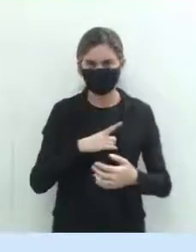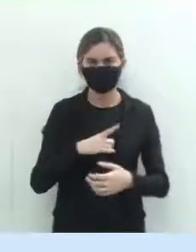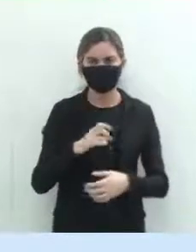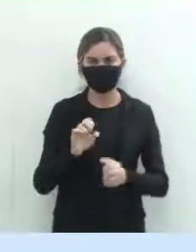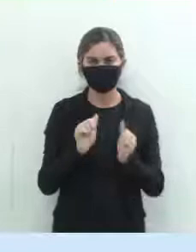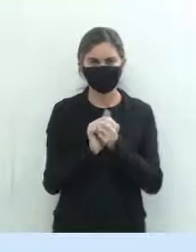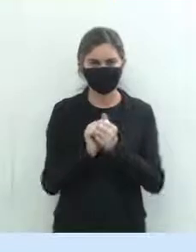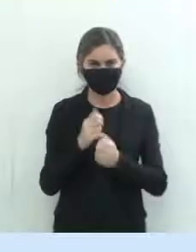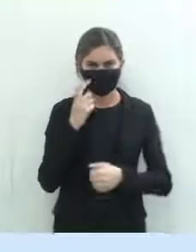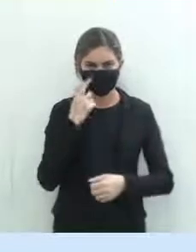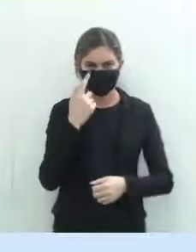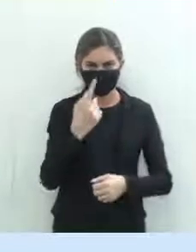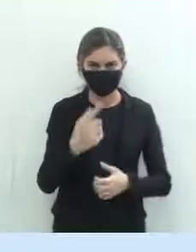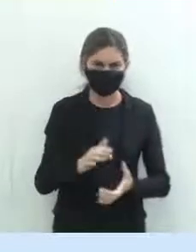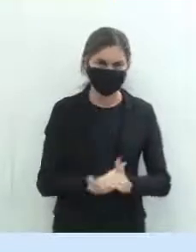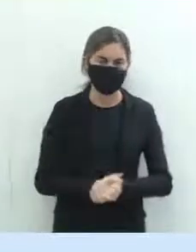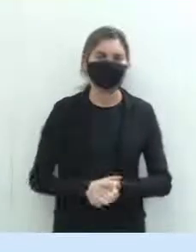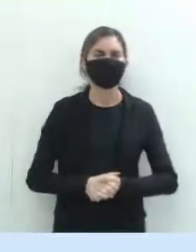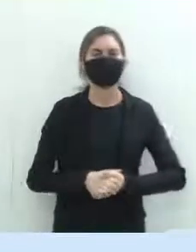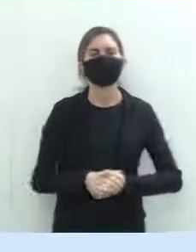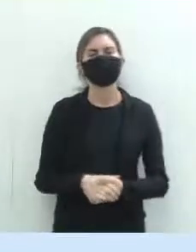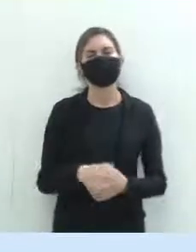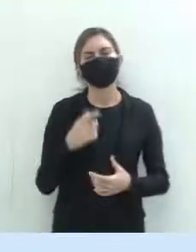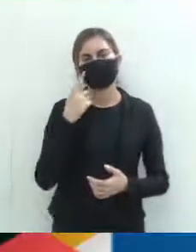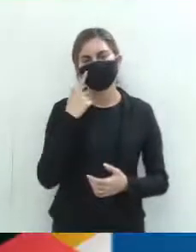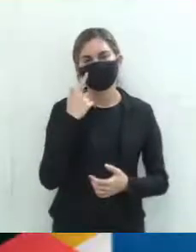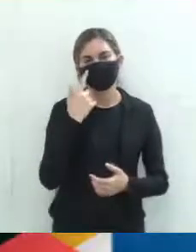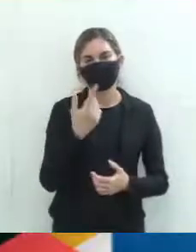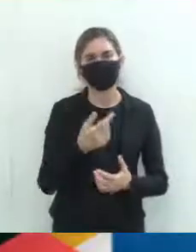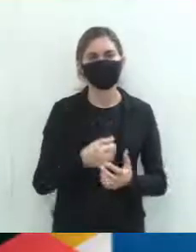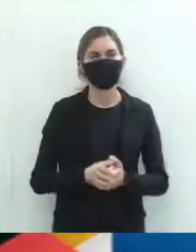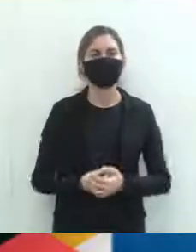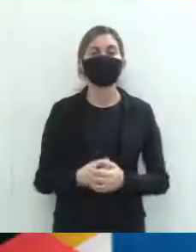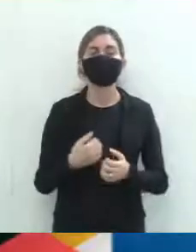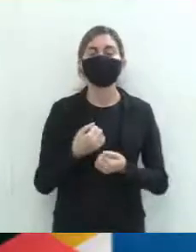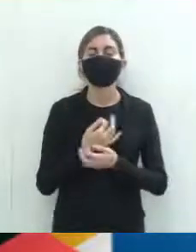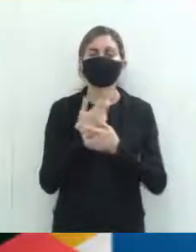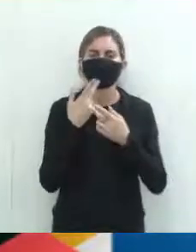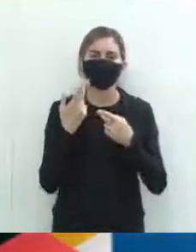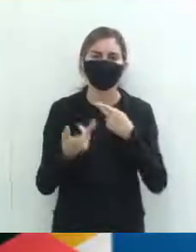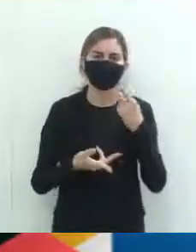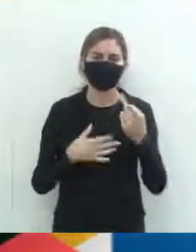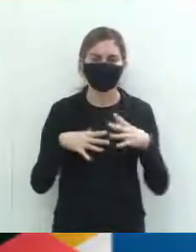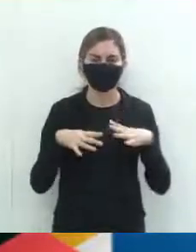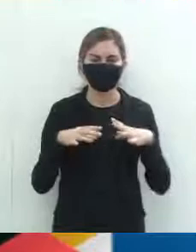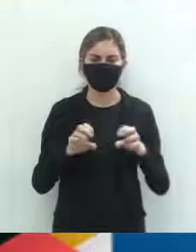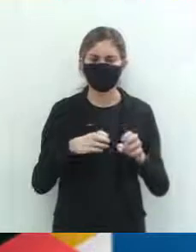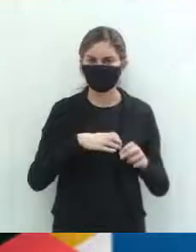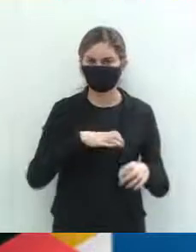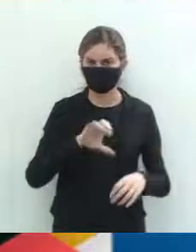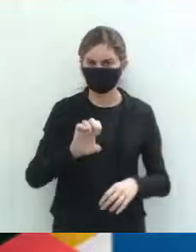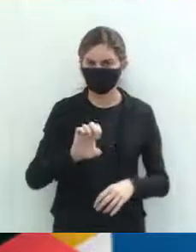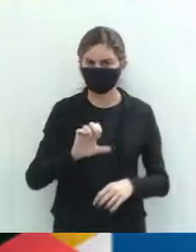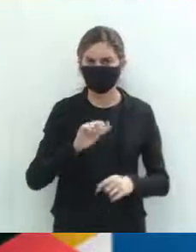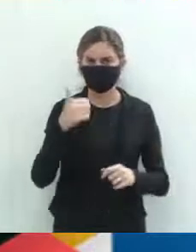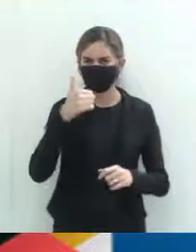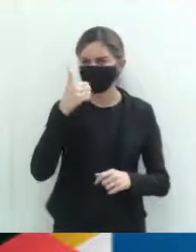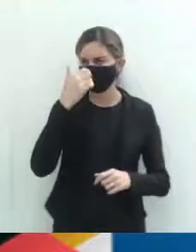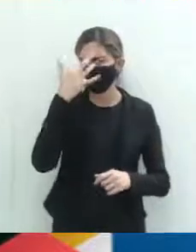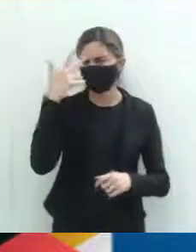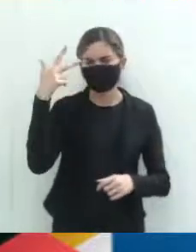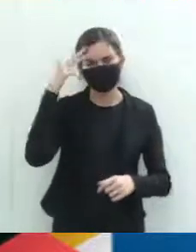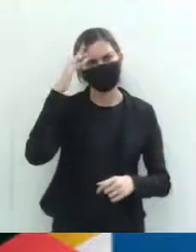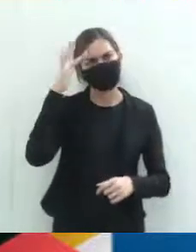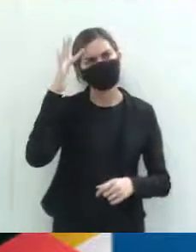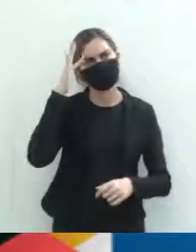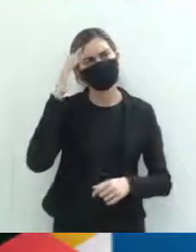juntos, misturados, porém não aglomerados? Vamos lá. Quando a gente fala sobre ética, primeira coisa que vem à minha